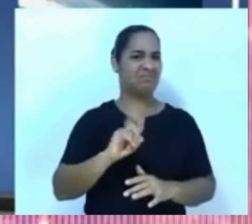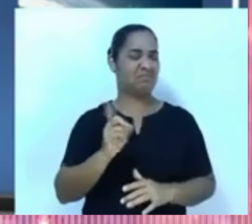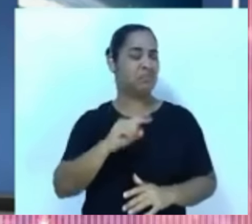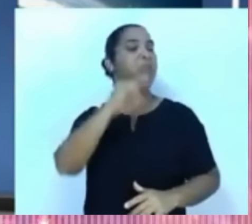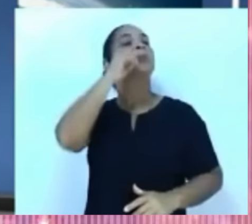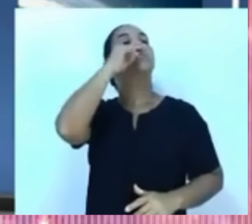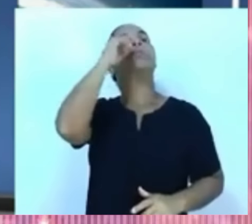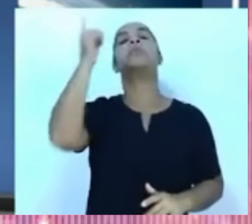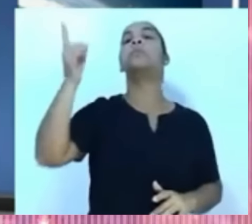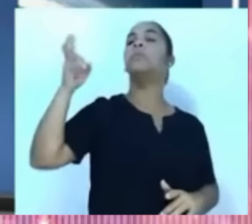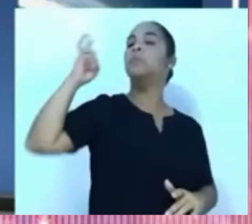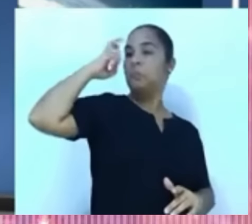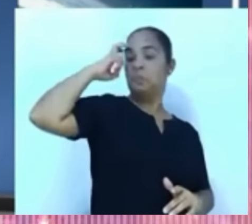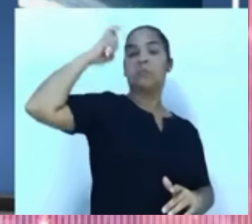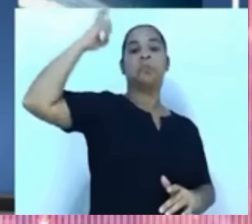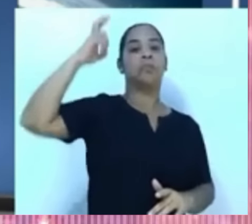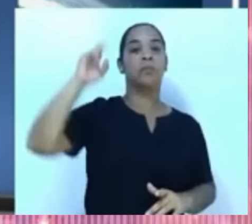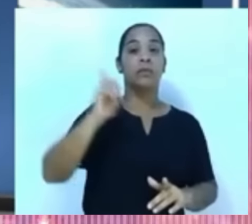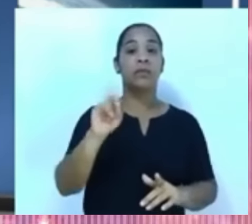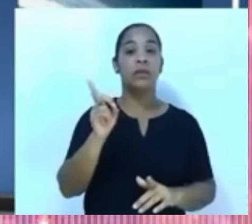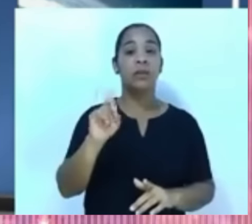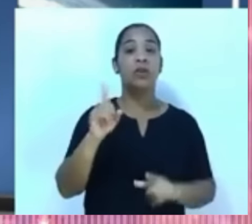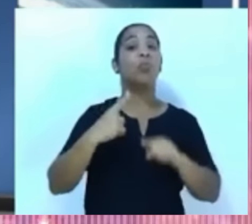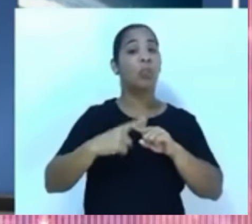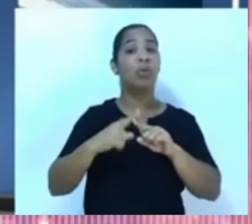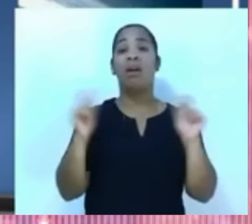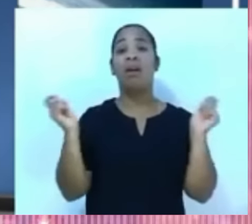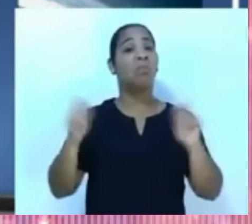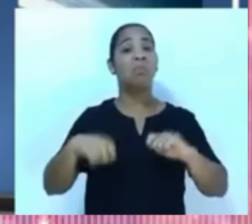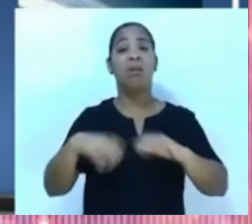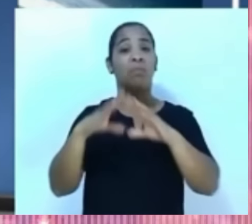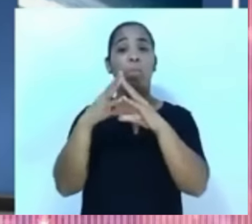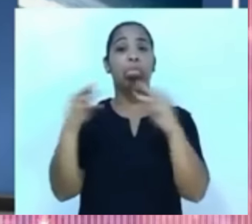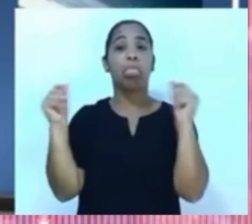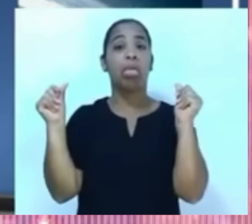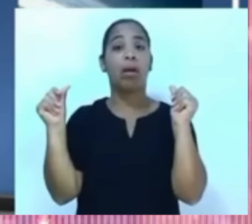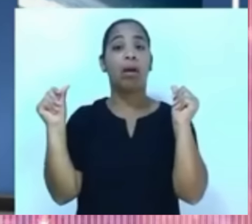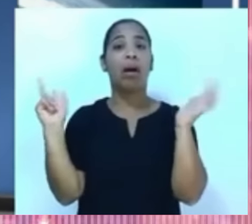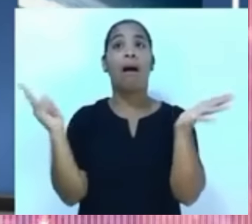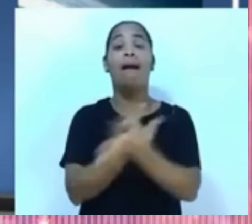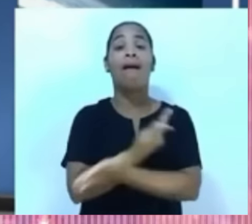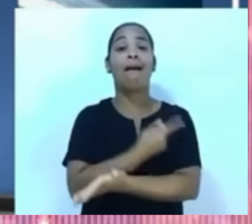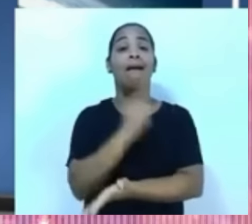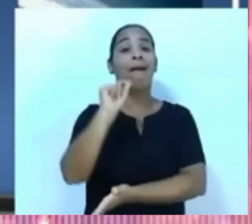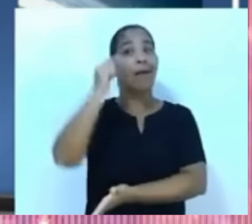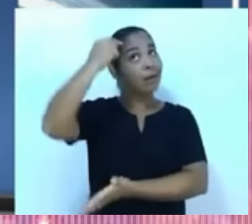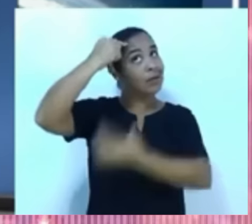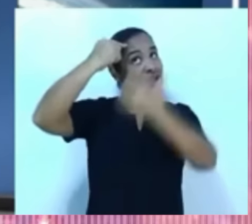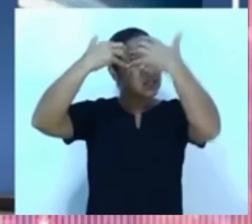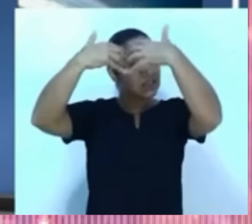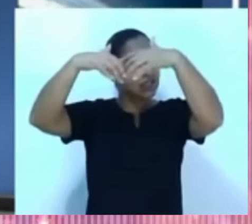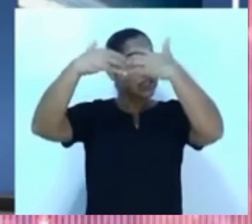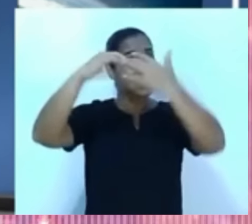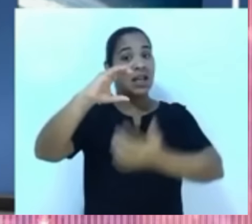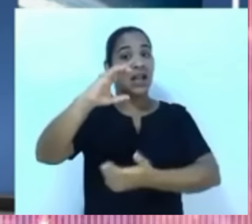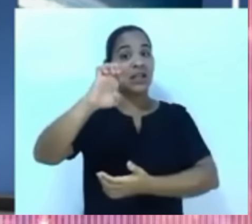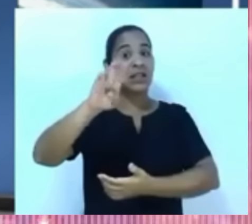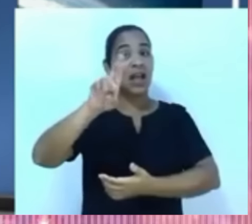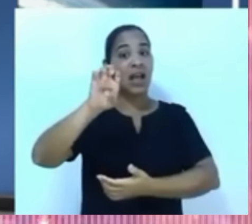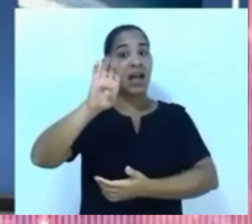intelectual que pode desaparecer com um pequeno coágulo em nosso cérebro com qualquer uma